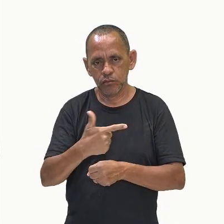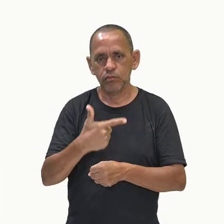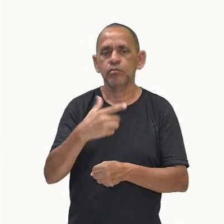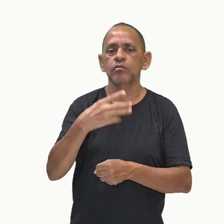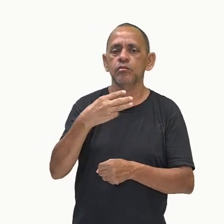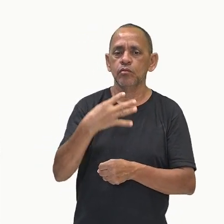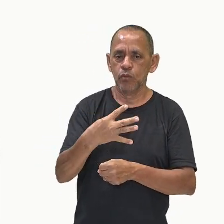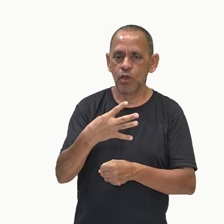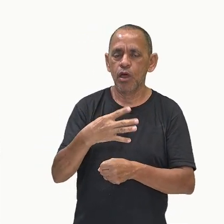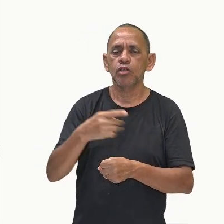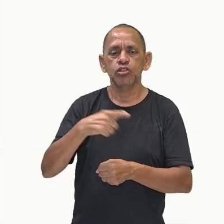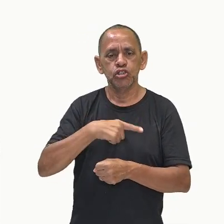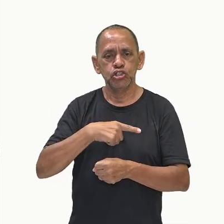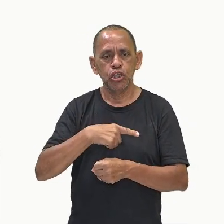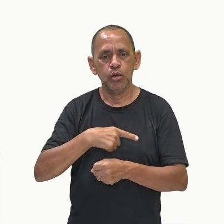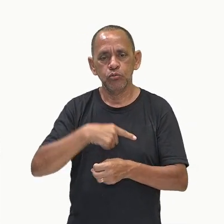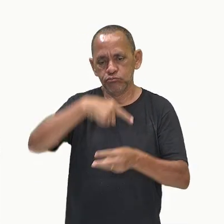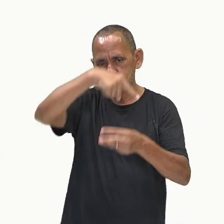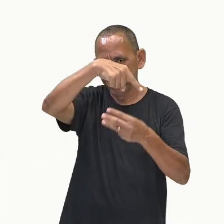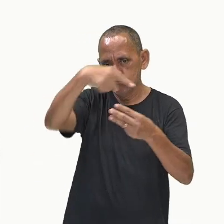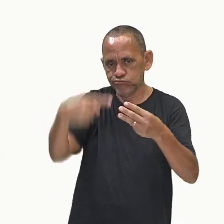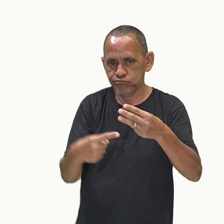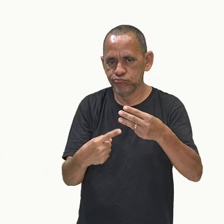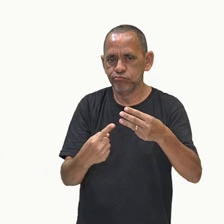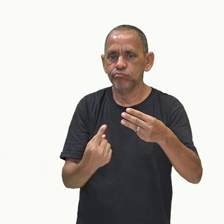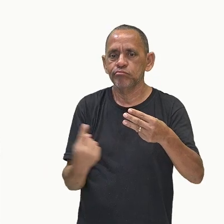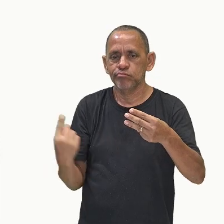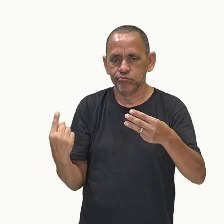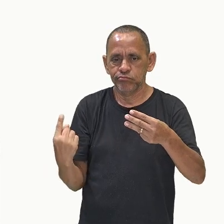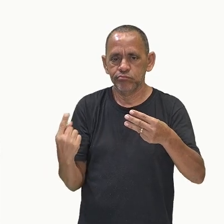Aí nós temos 3 pontos, olha que interessante essa questão.